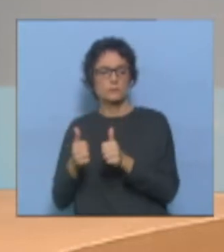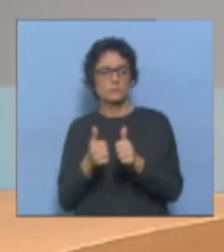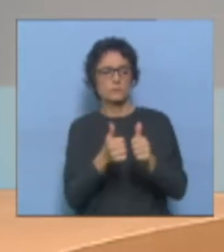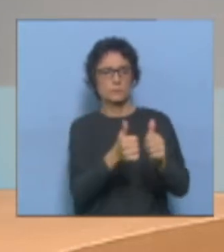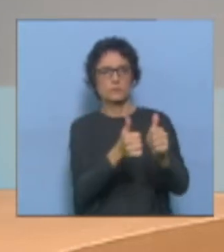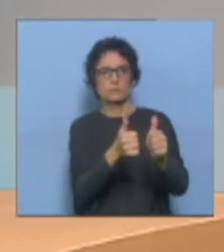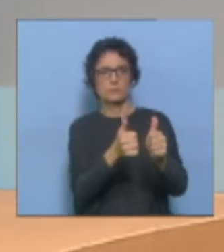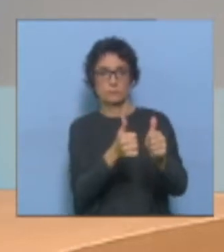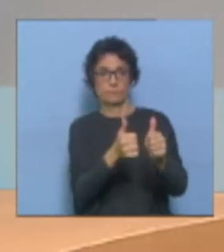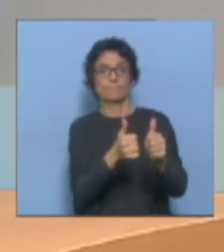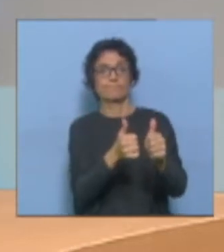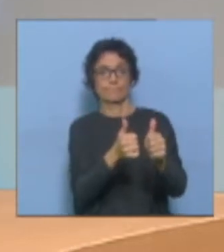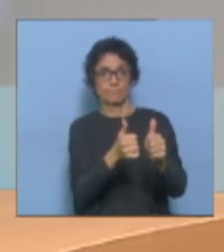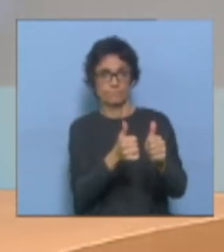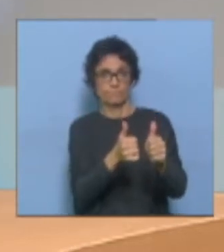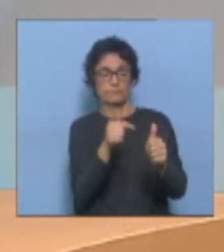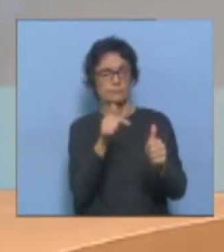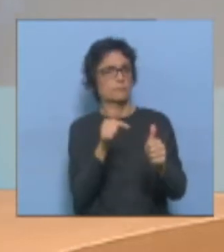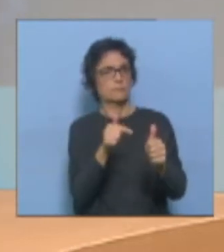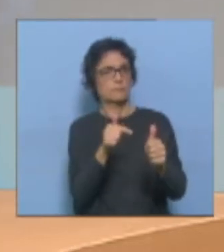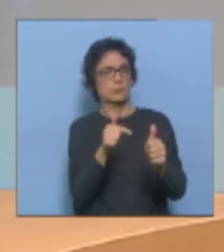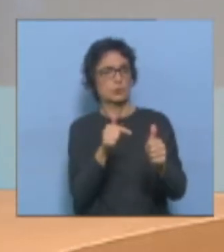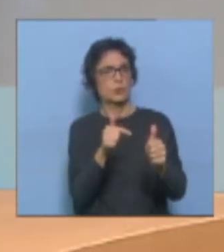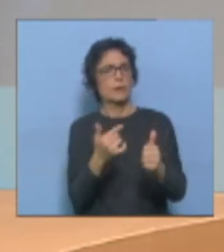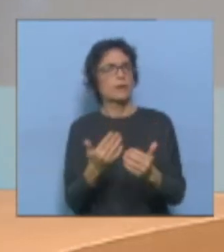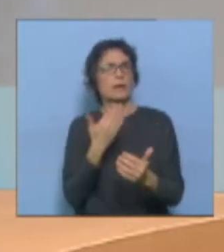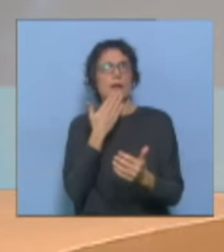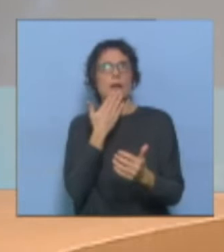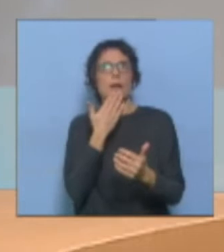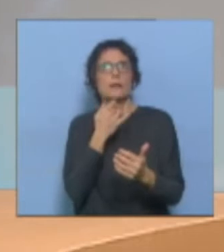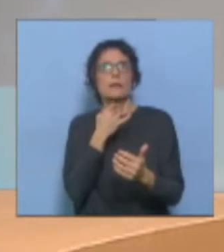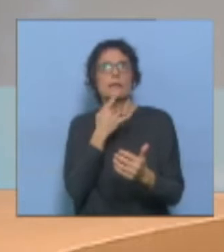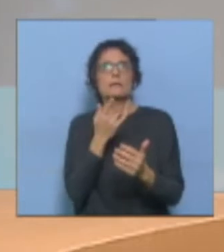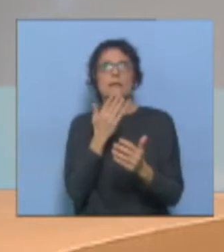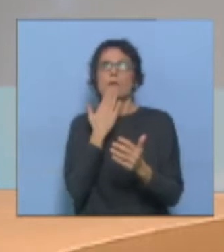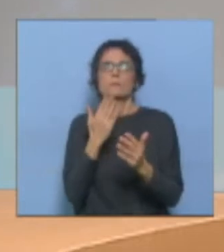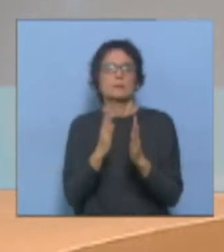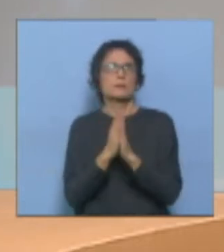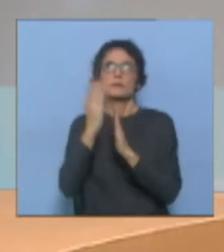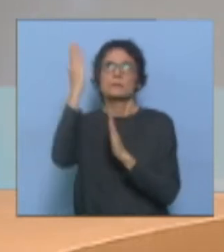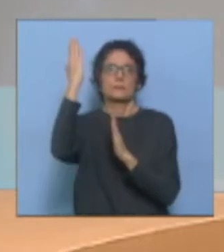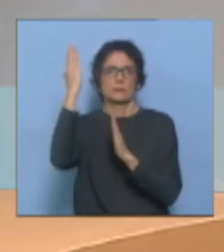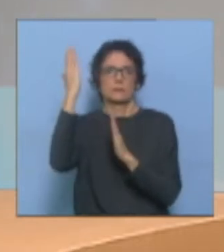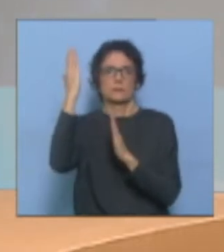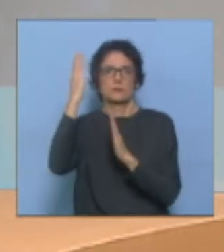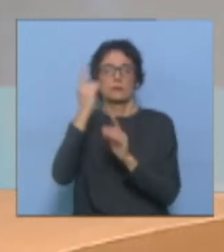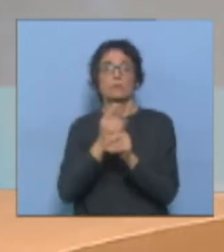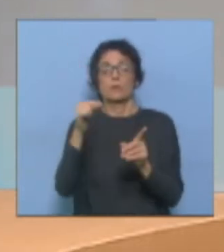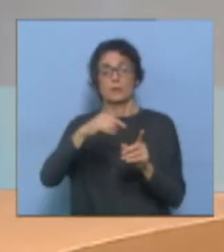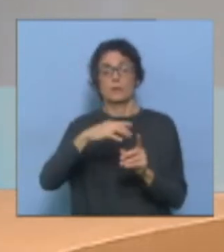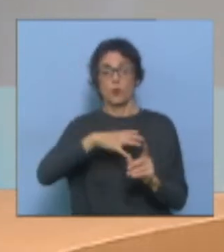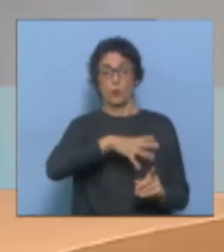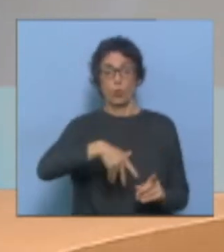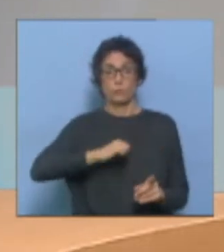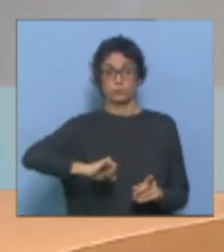como um sinal, ao fim e ao cabo, da glória do reino, em que nós não temos tudo ainda neste mundo, mas que nos